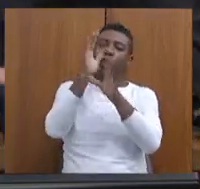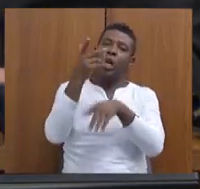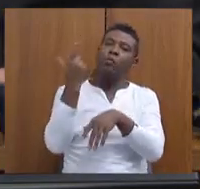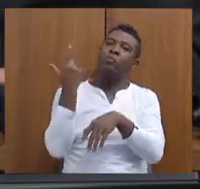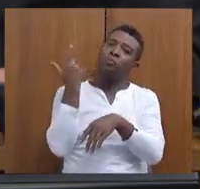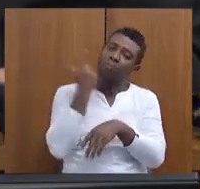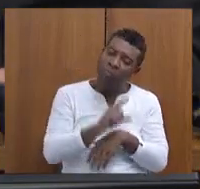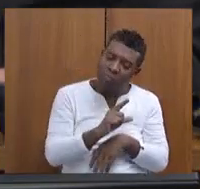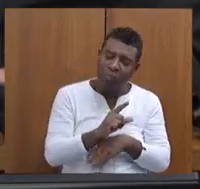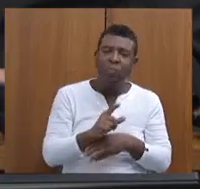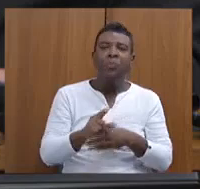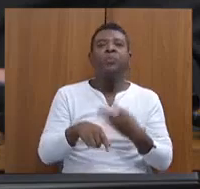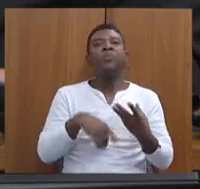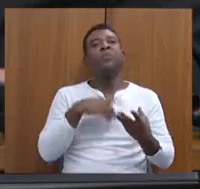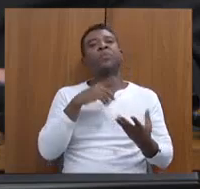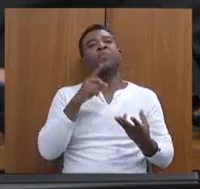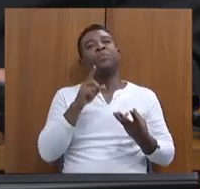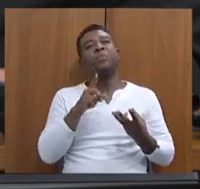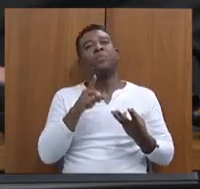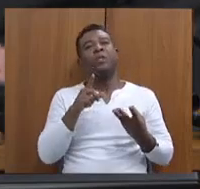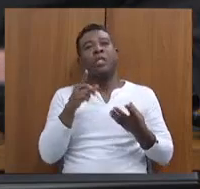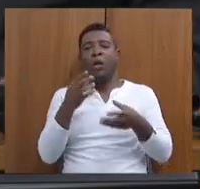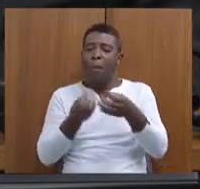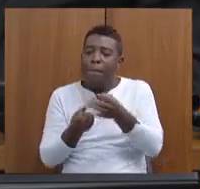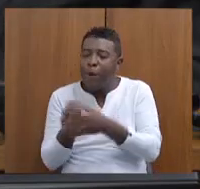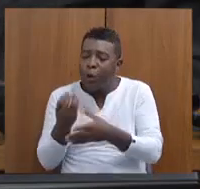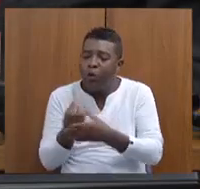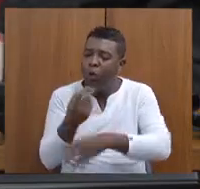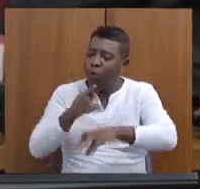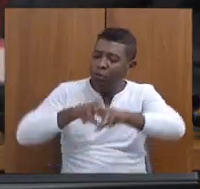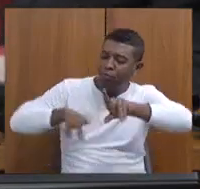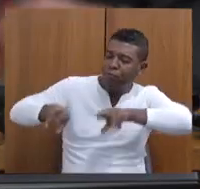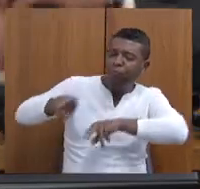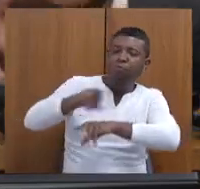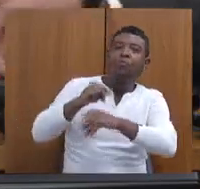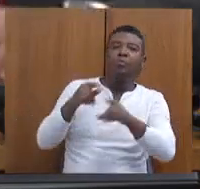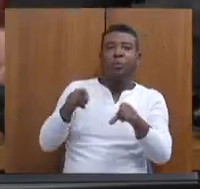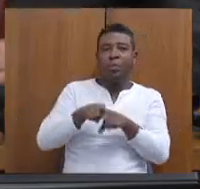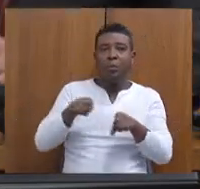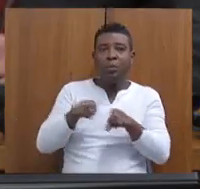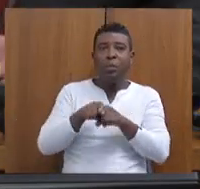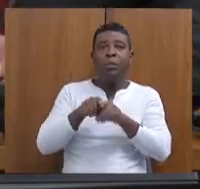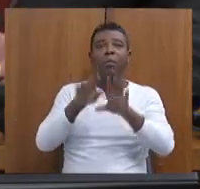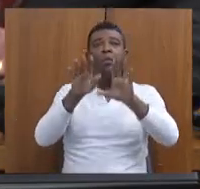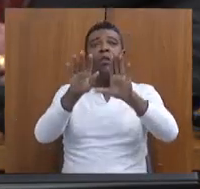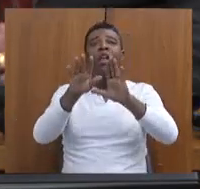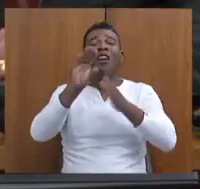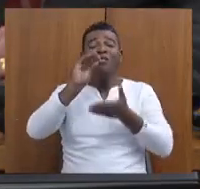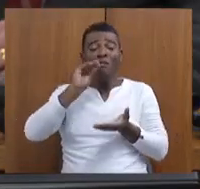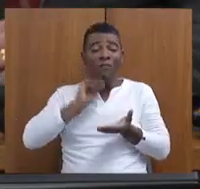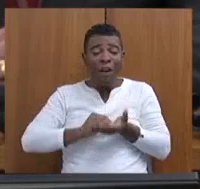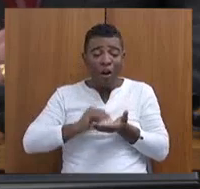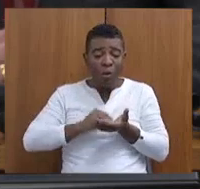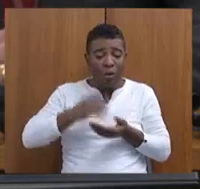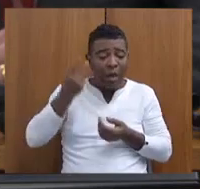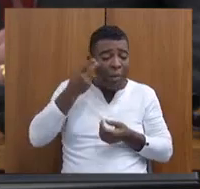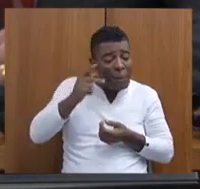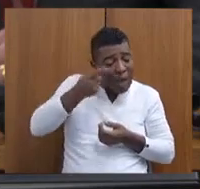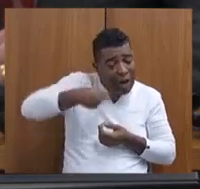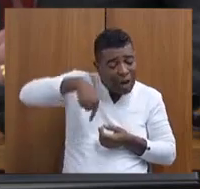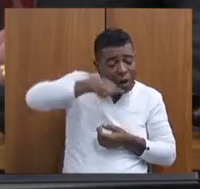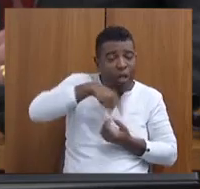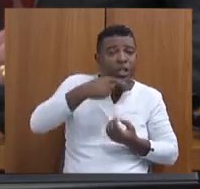produtores mas o que nos falta é uma questão de melhores condições de